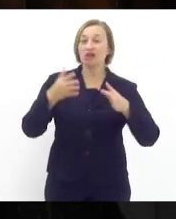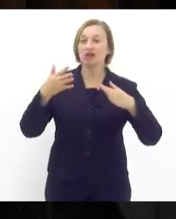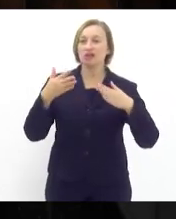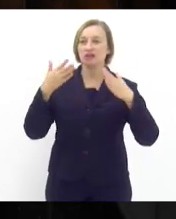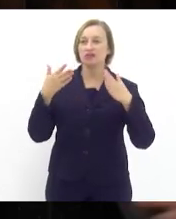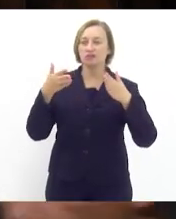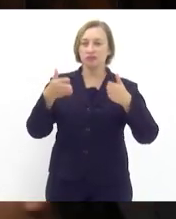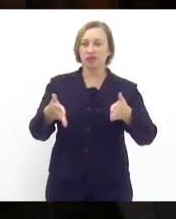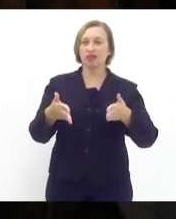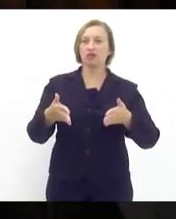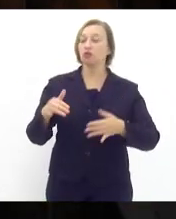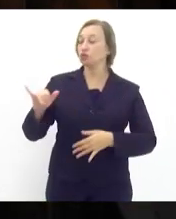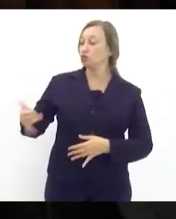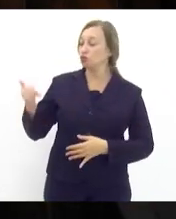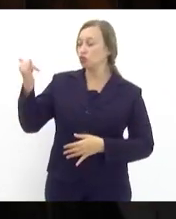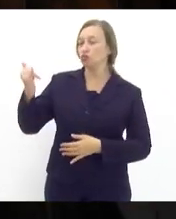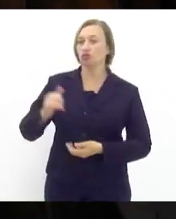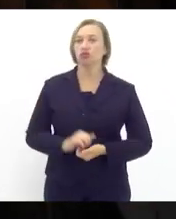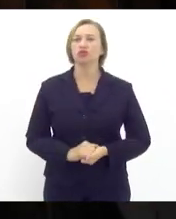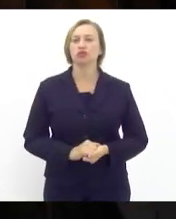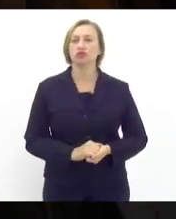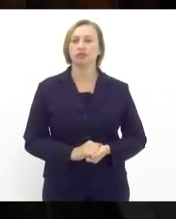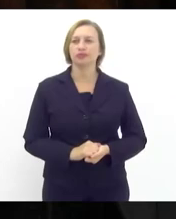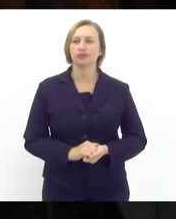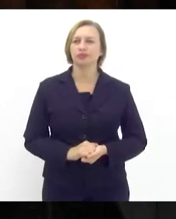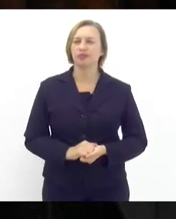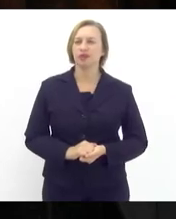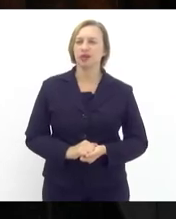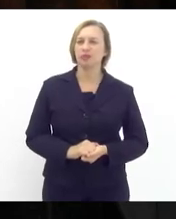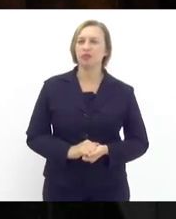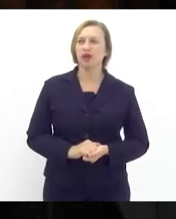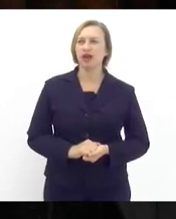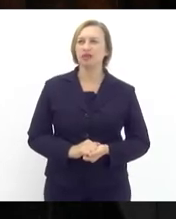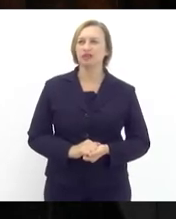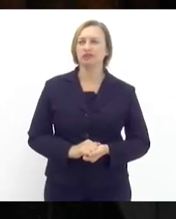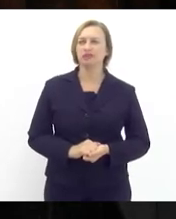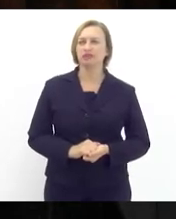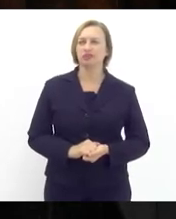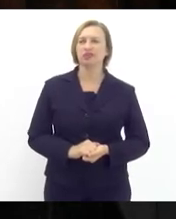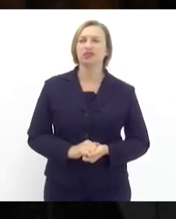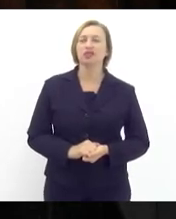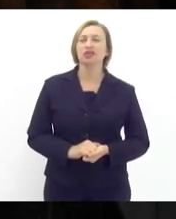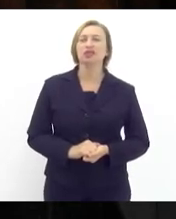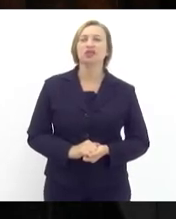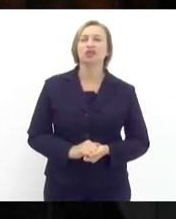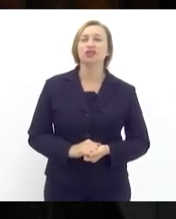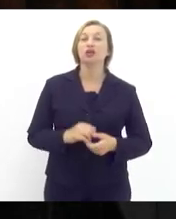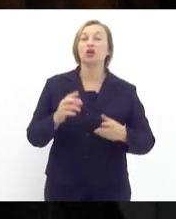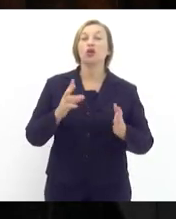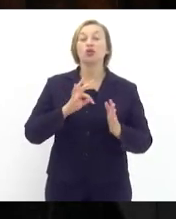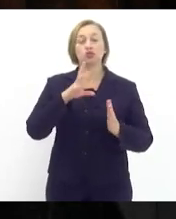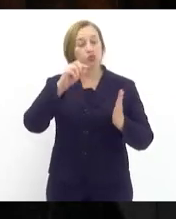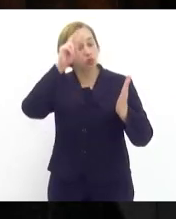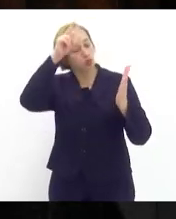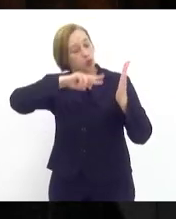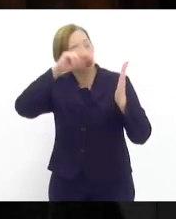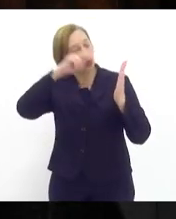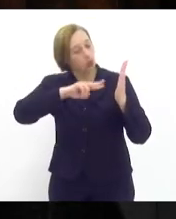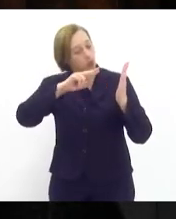distorcivos E tenho certeza porque tudo que li no jornal